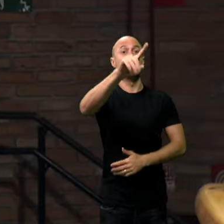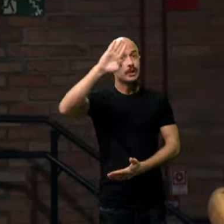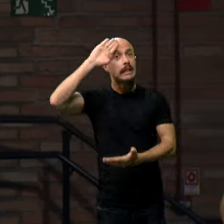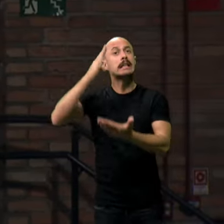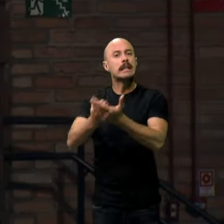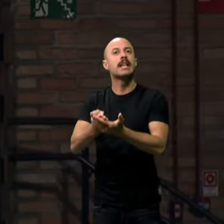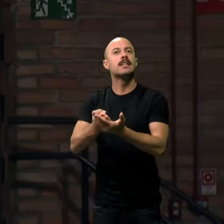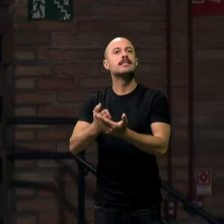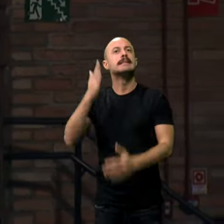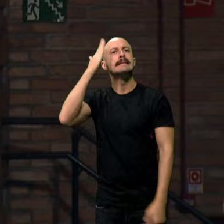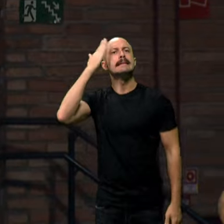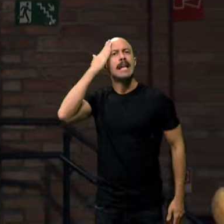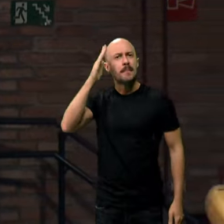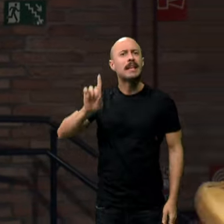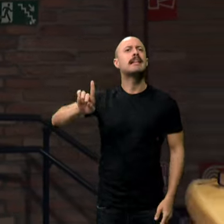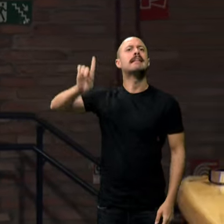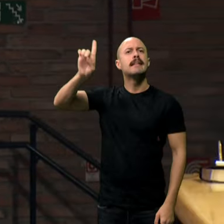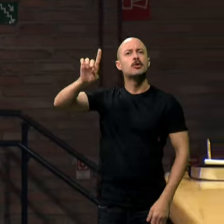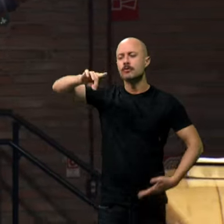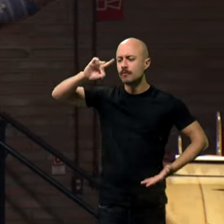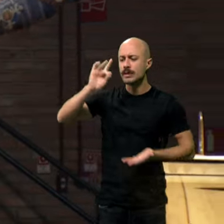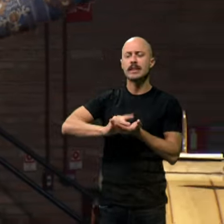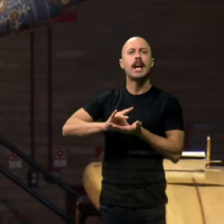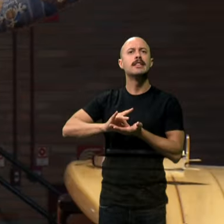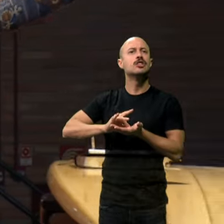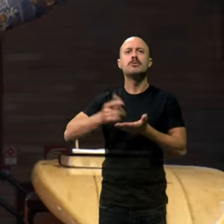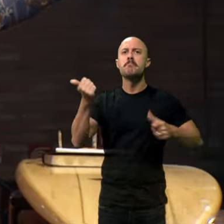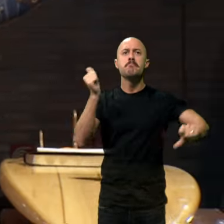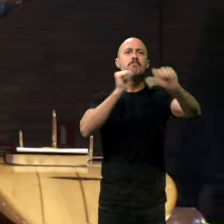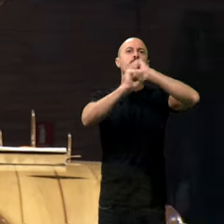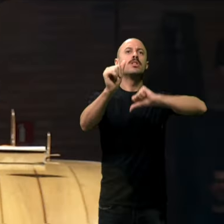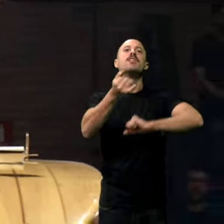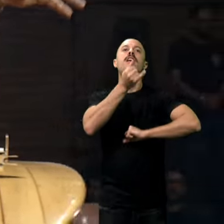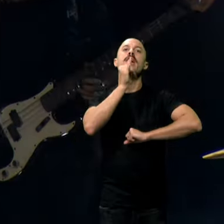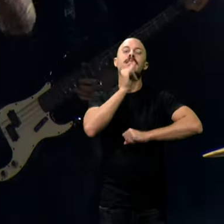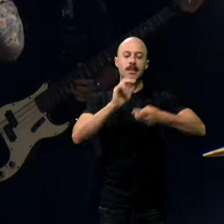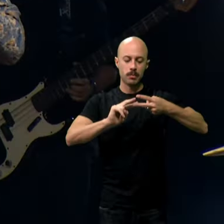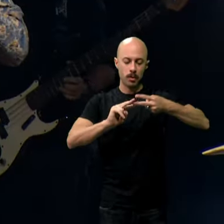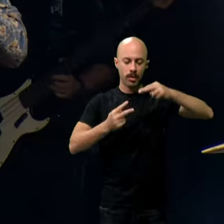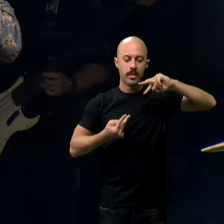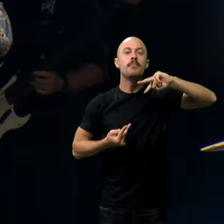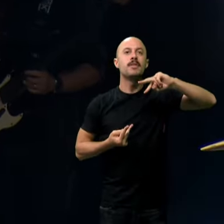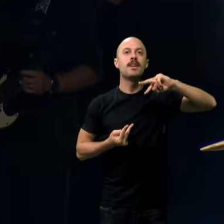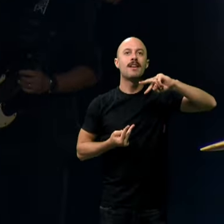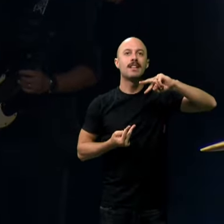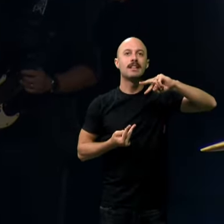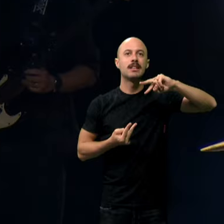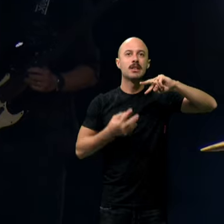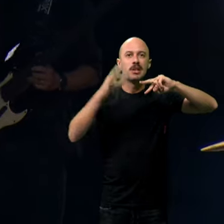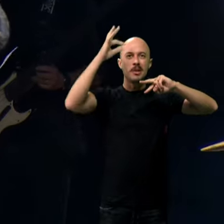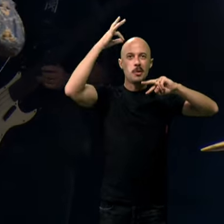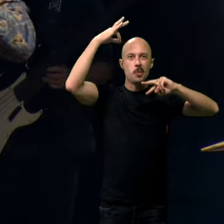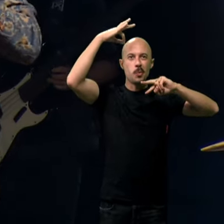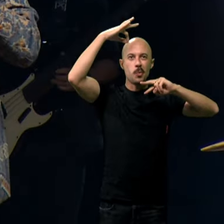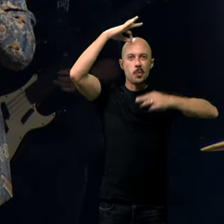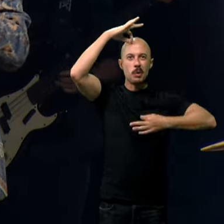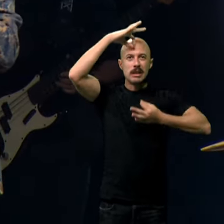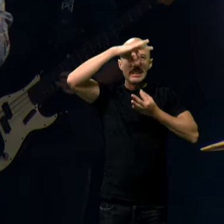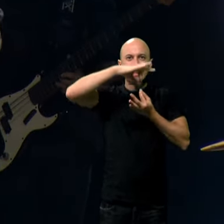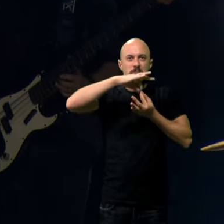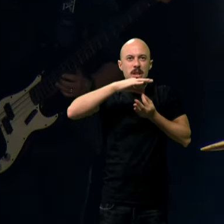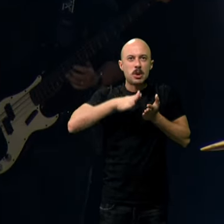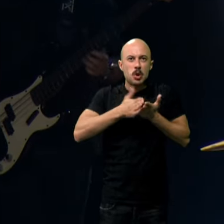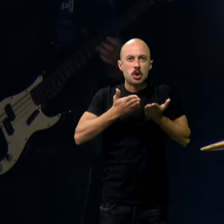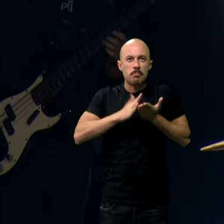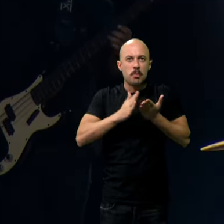Para que ele saiba que Deus está mudando o DNA, a genética. Que Deus está tirando o espírito de pobreza, o cheiro de